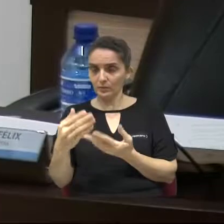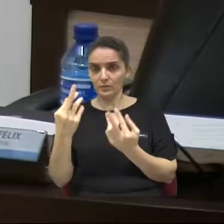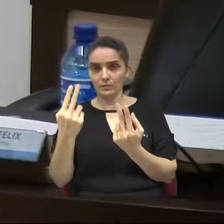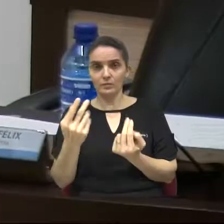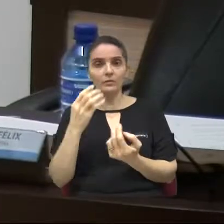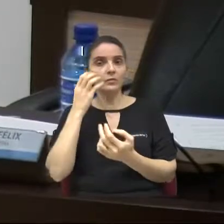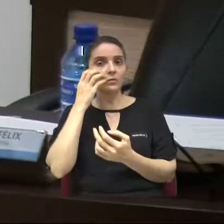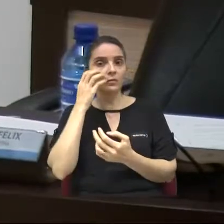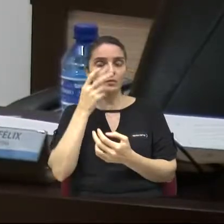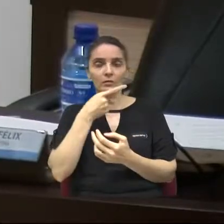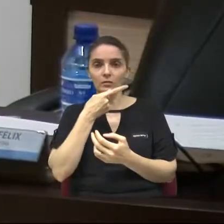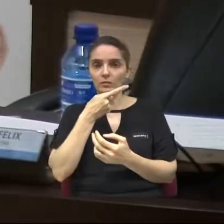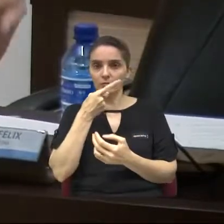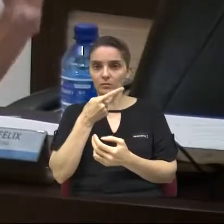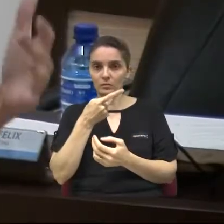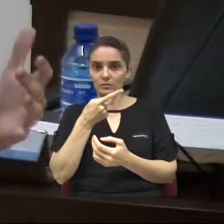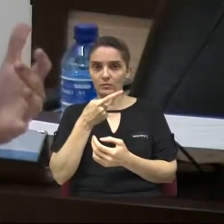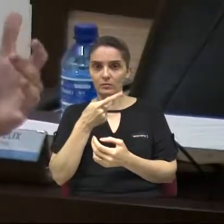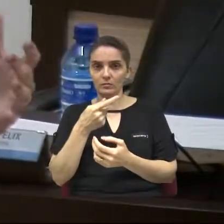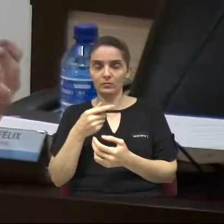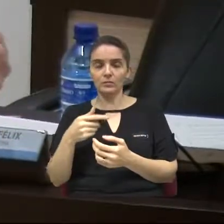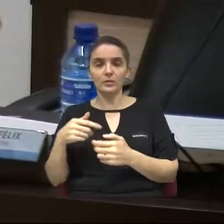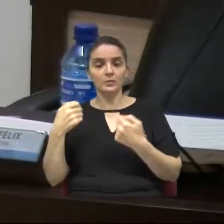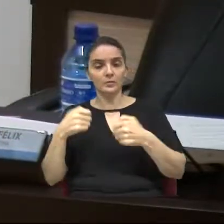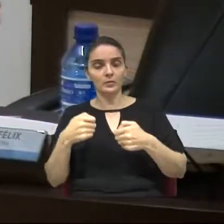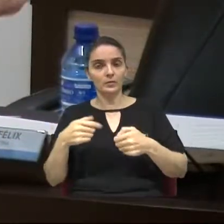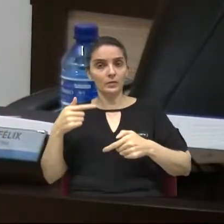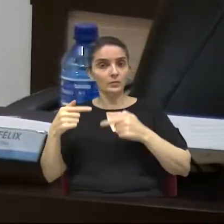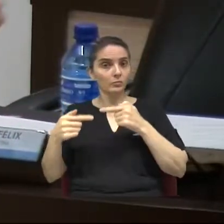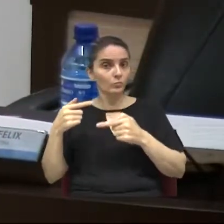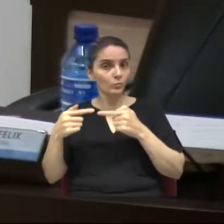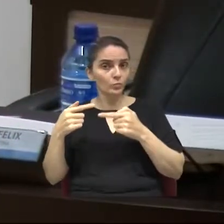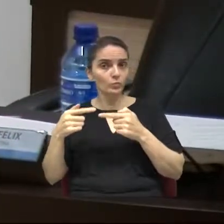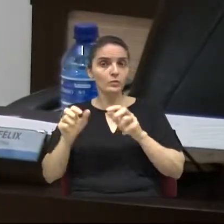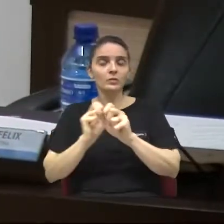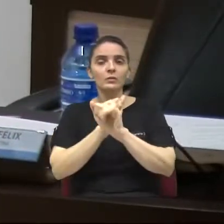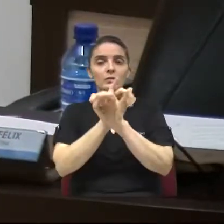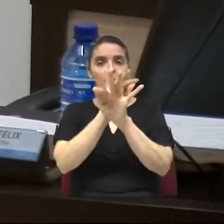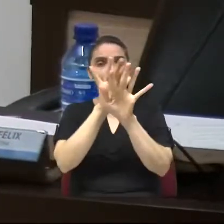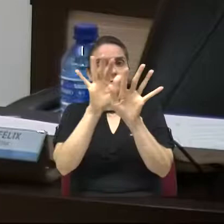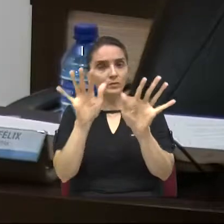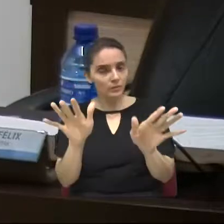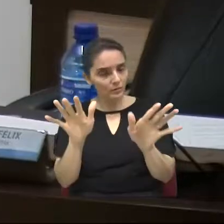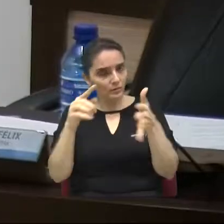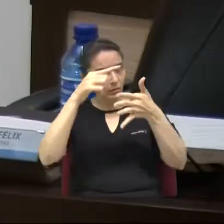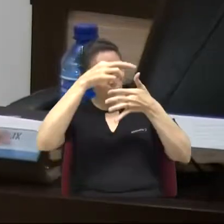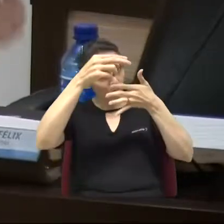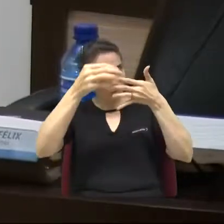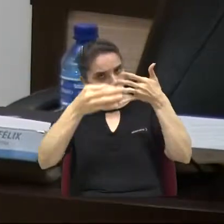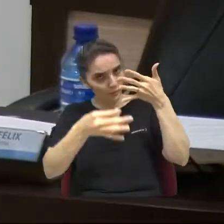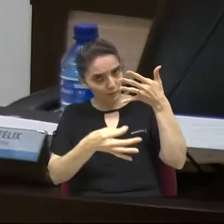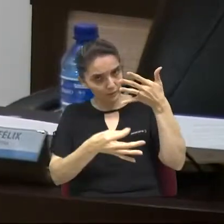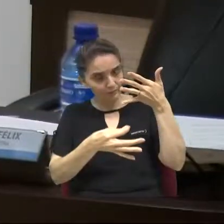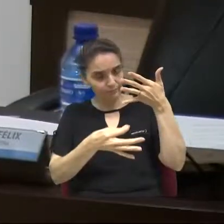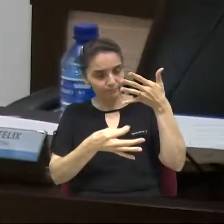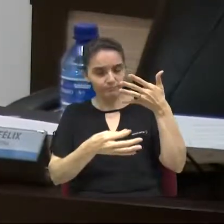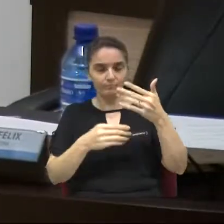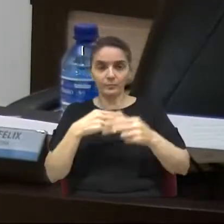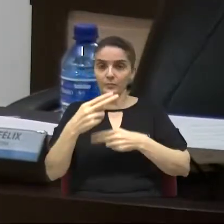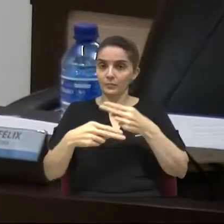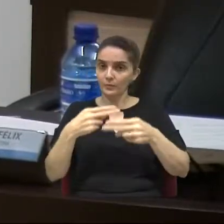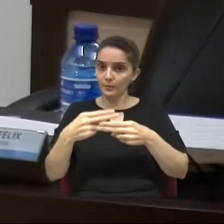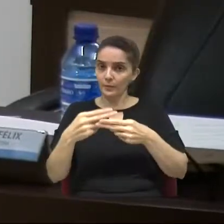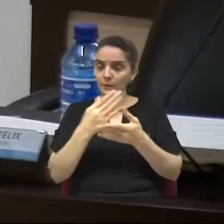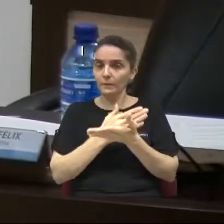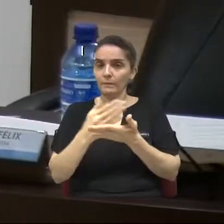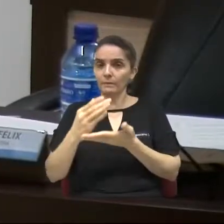coloca, inclusive, que há de se discutir e há de se esclarecer alguns pontos. E eu acho que uma abertura de